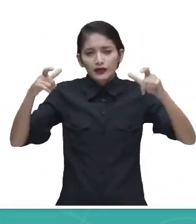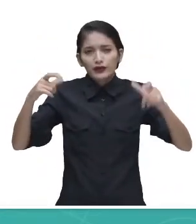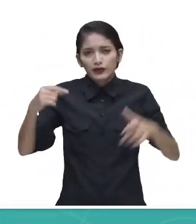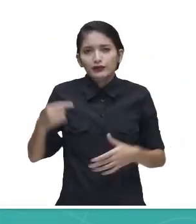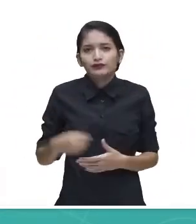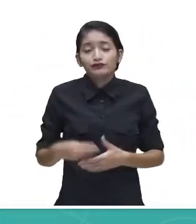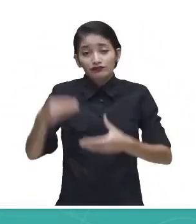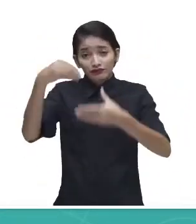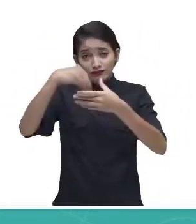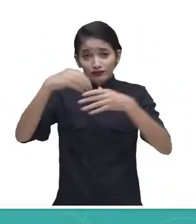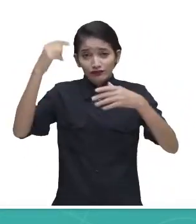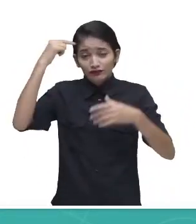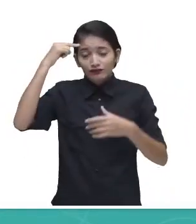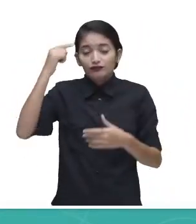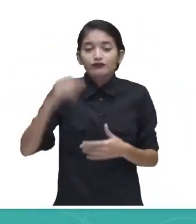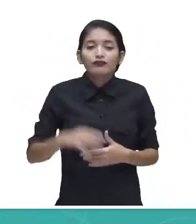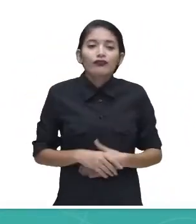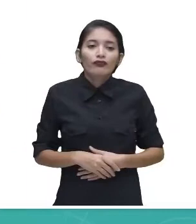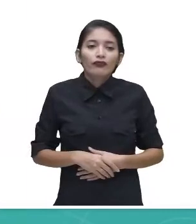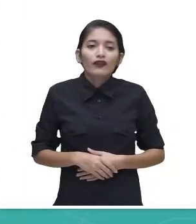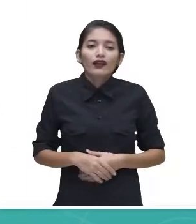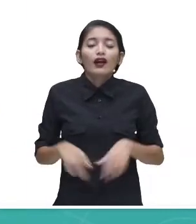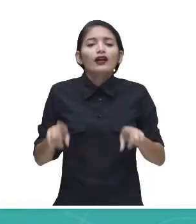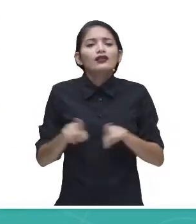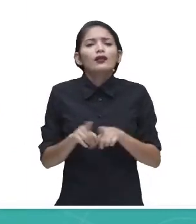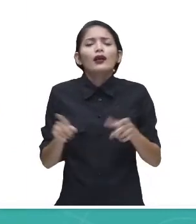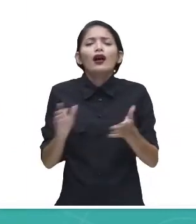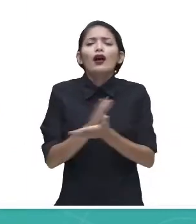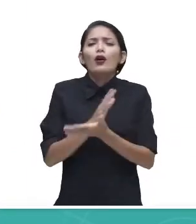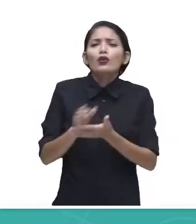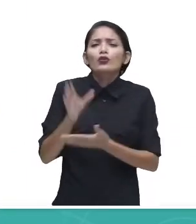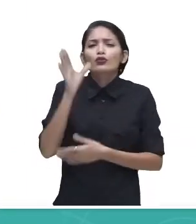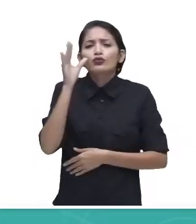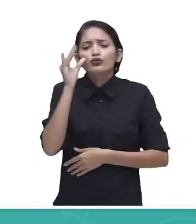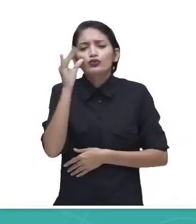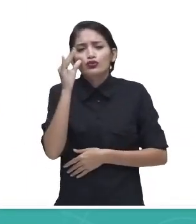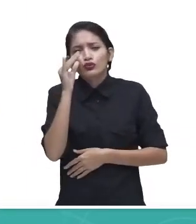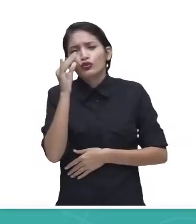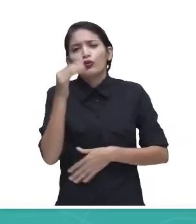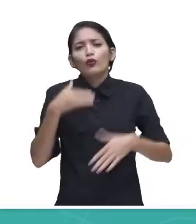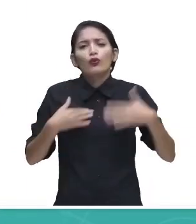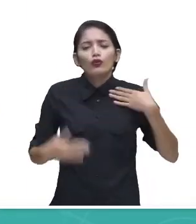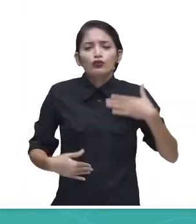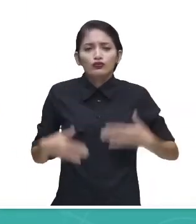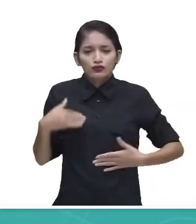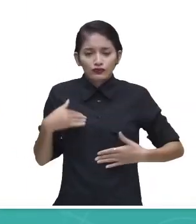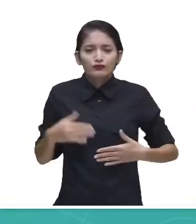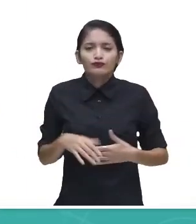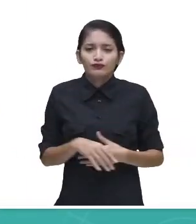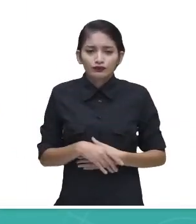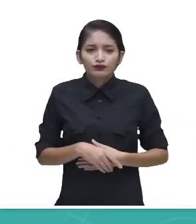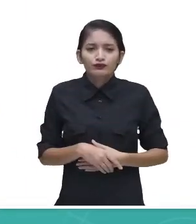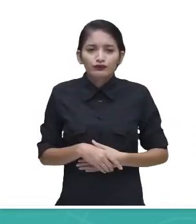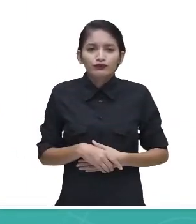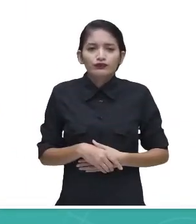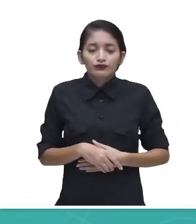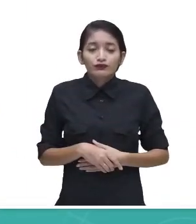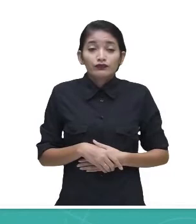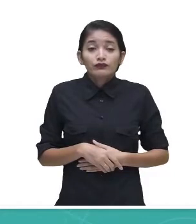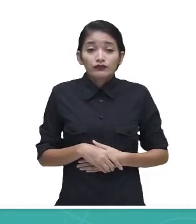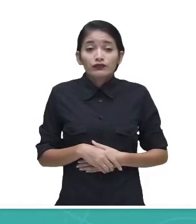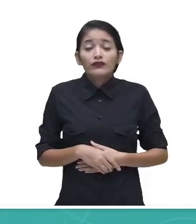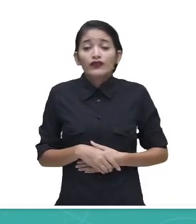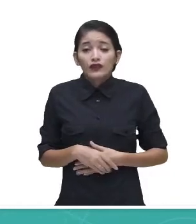caixa craniana. Trago para vocês aí algumas curiosidades sobre o corpo humano. Trago esse esqueleto para dizer